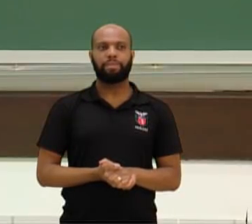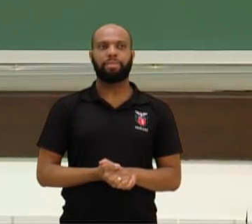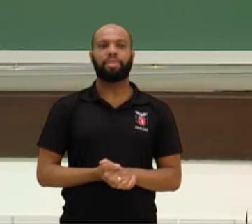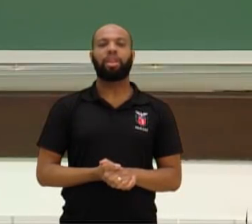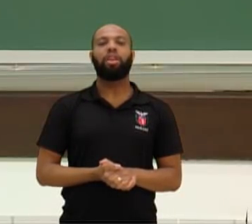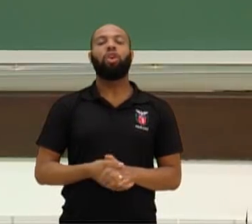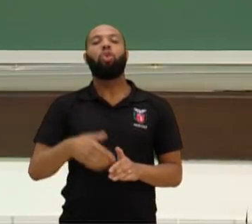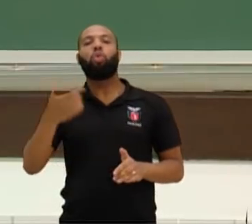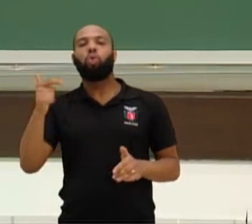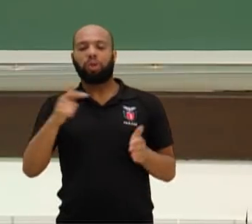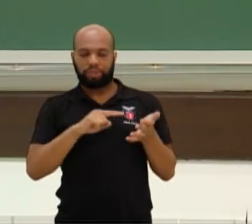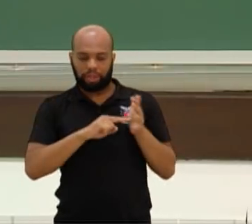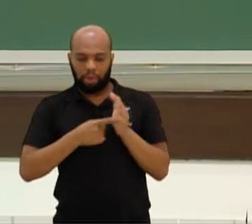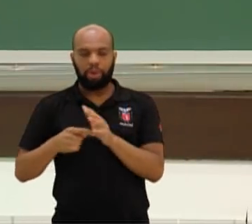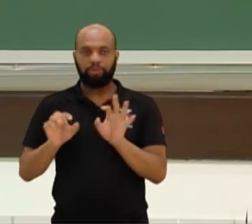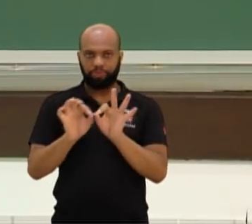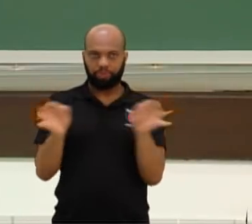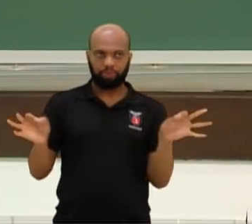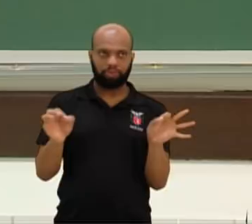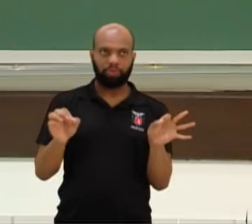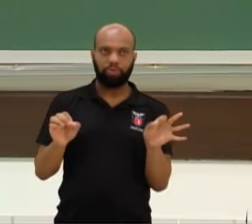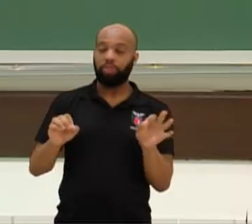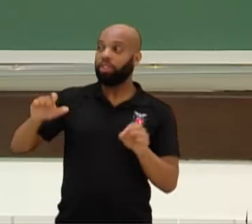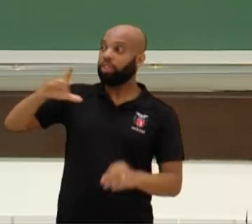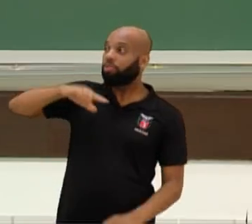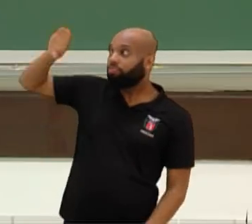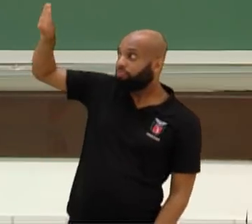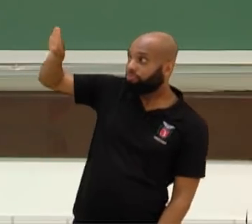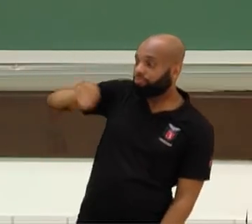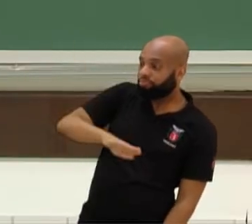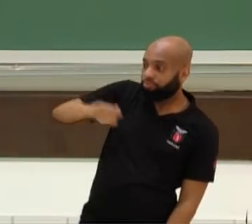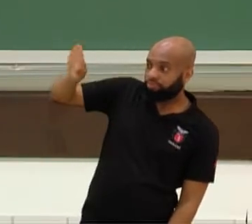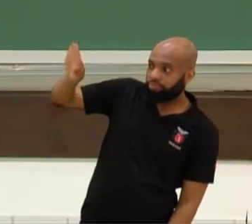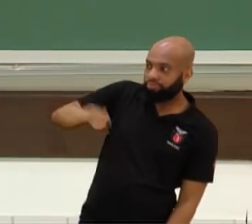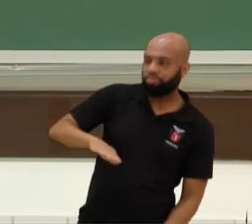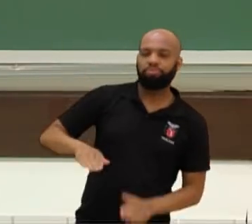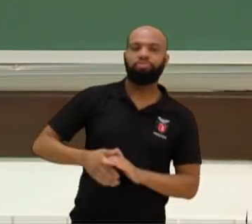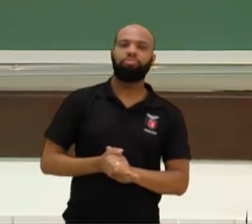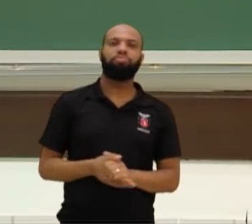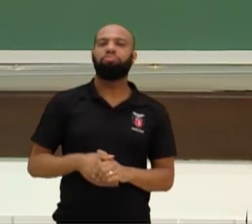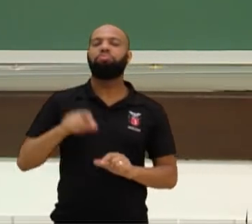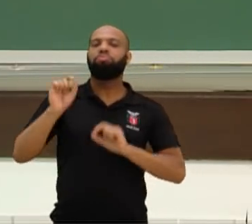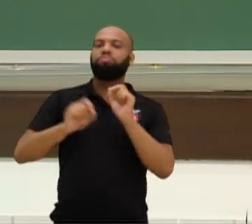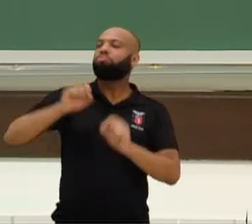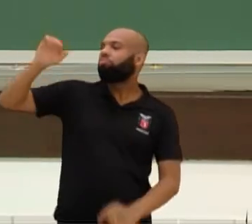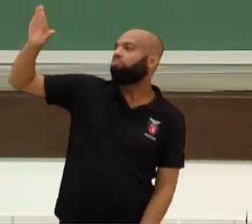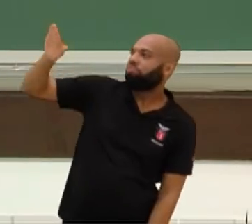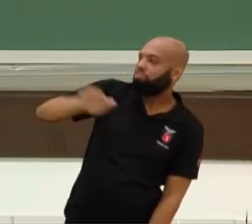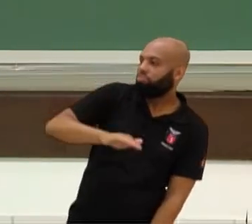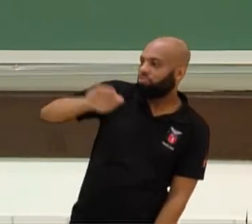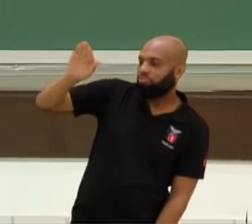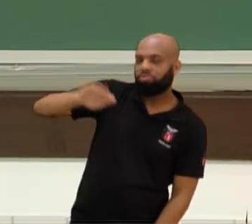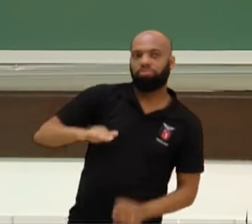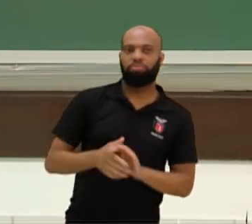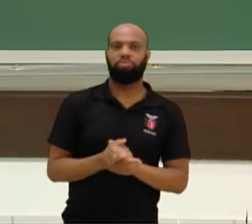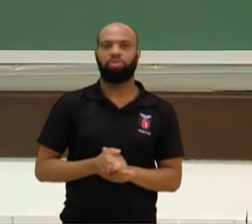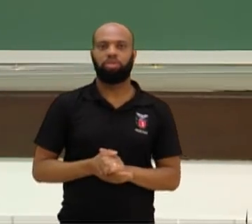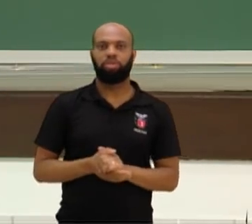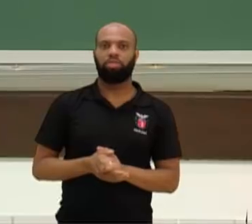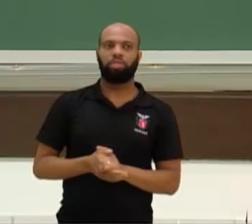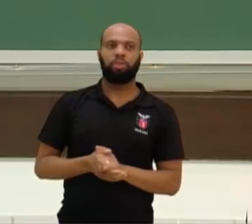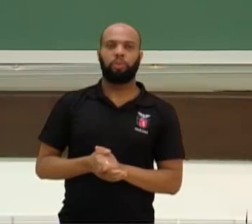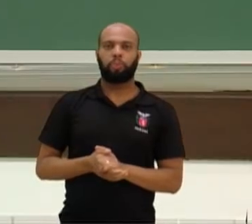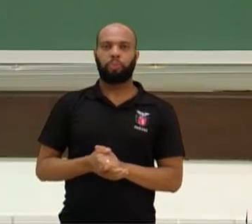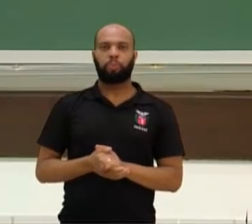Terceira máquina simples de hoje, o plano inclinado. O que é o plano inclinado, pessoal? É uma rampa. É uma